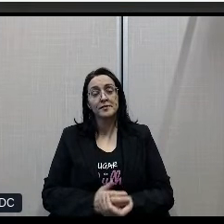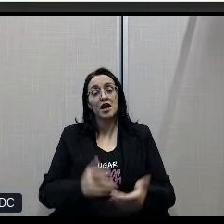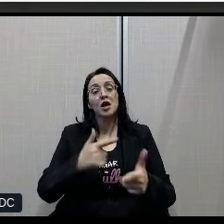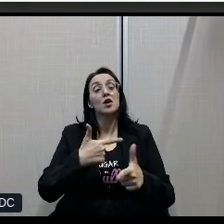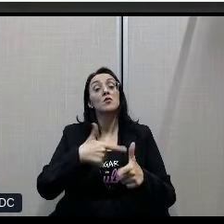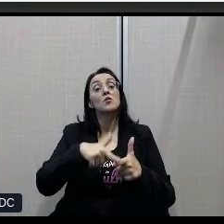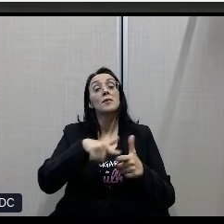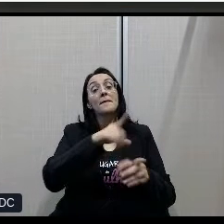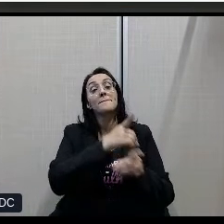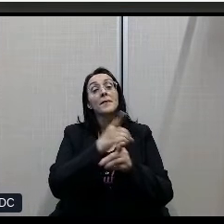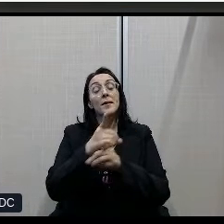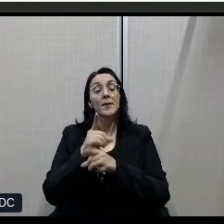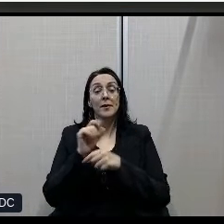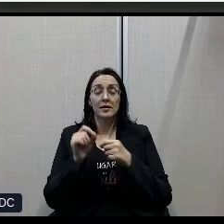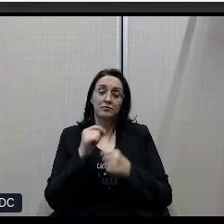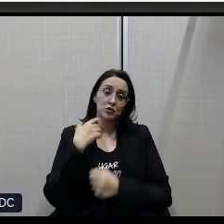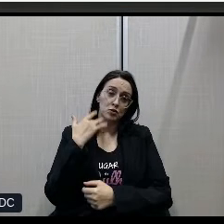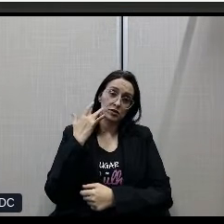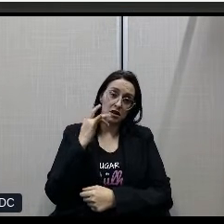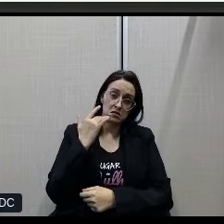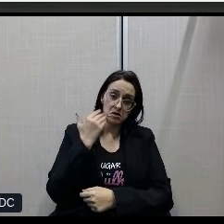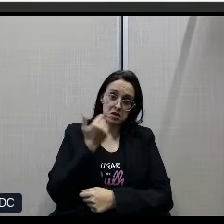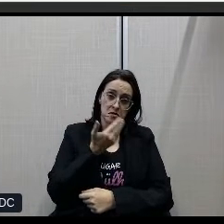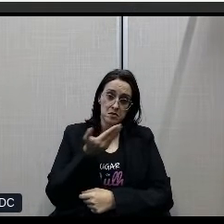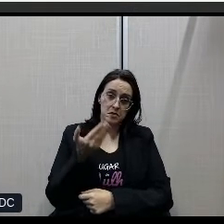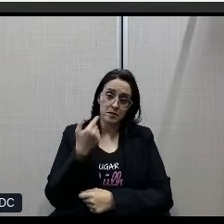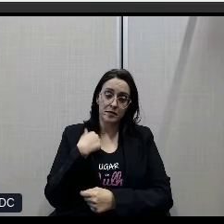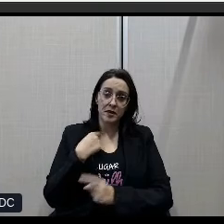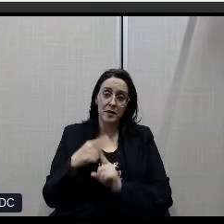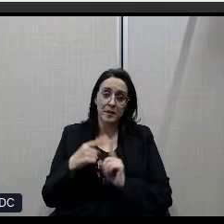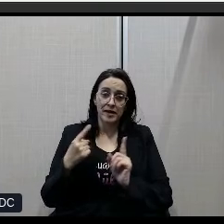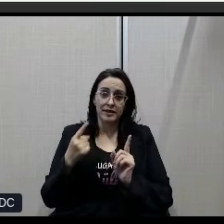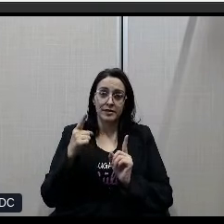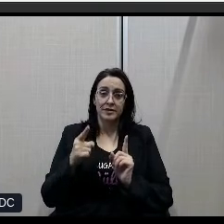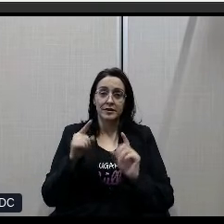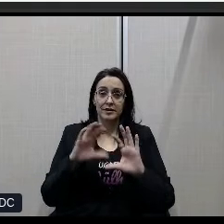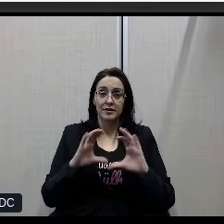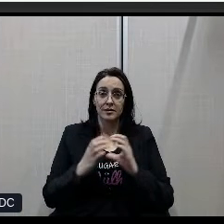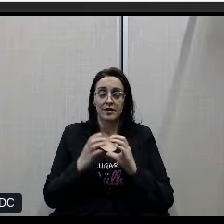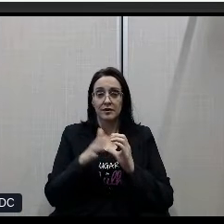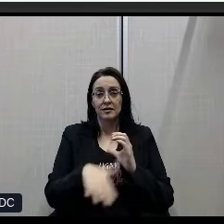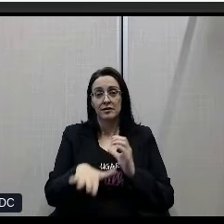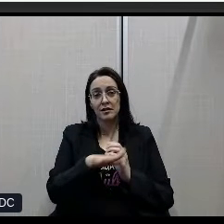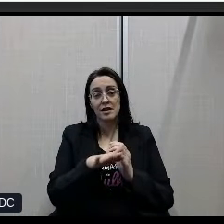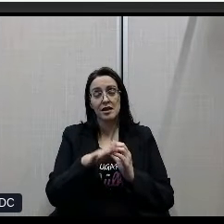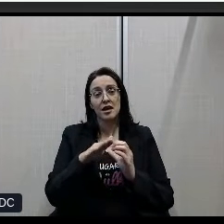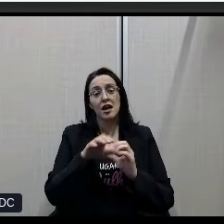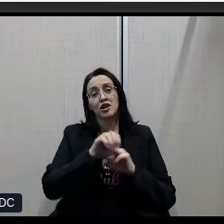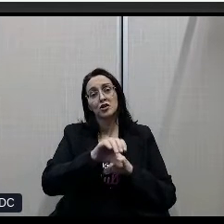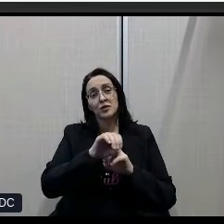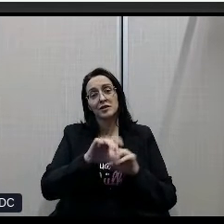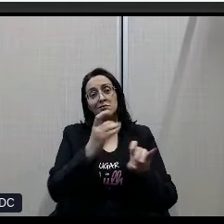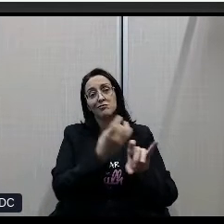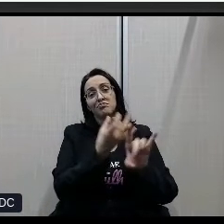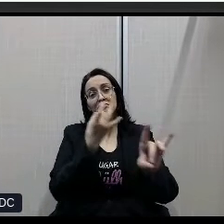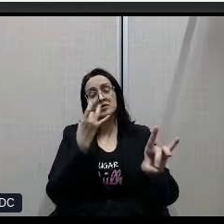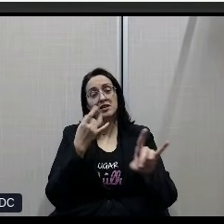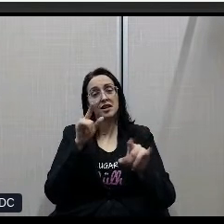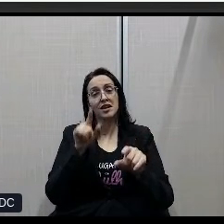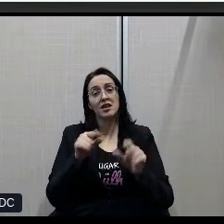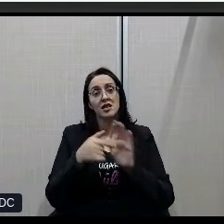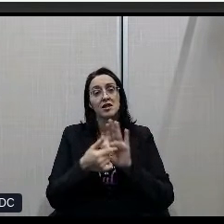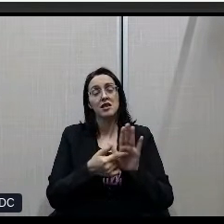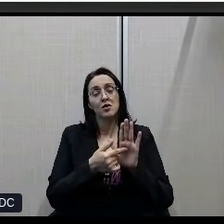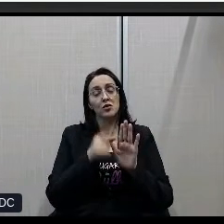Problemas encontrados. Não sei se vocês sabem, mas a Comissão Assessora para a Educação Superior à Distância não